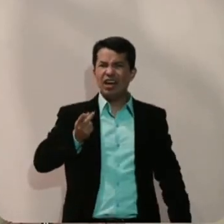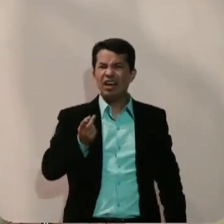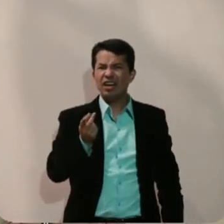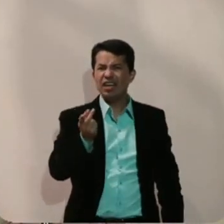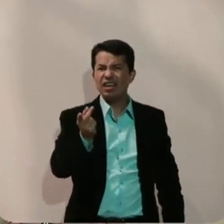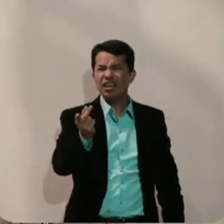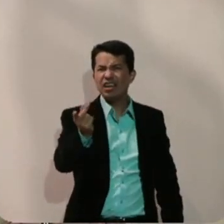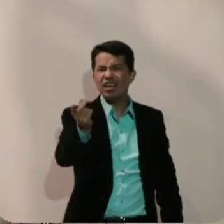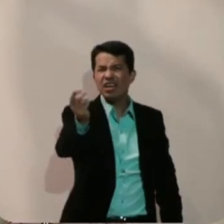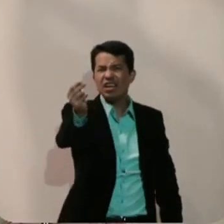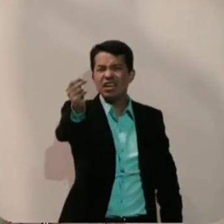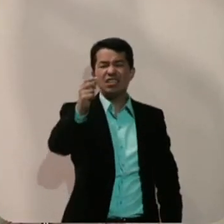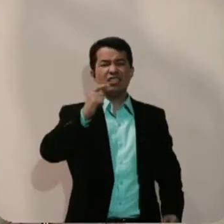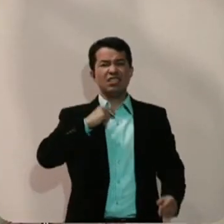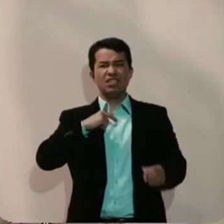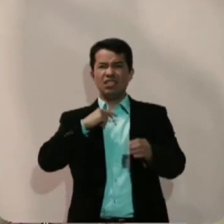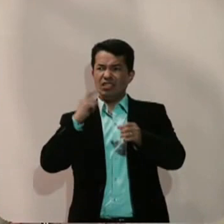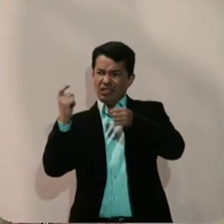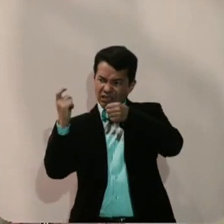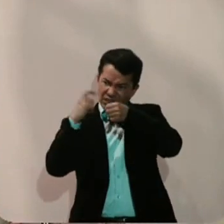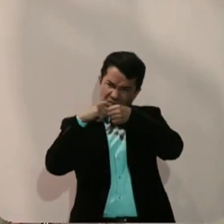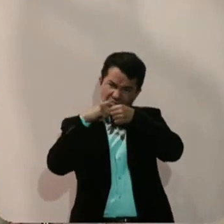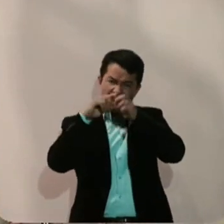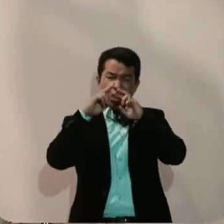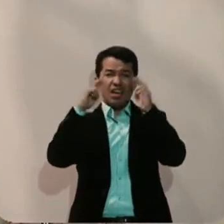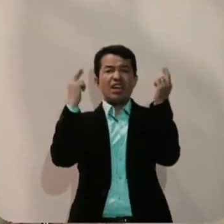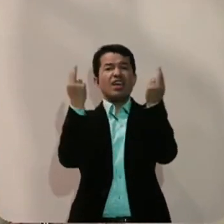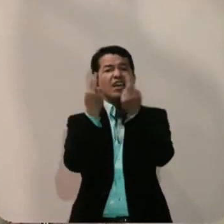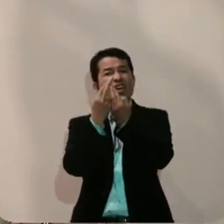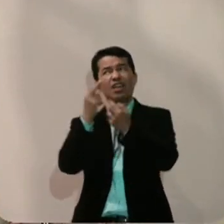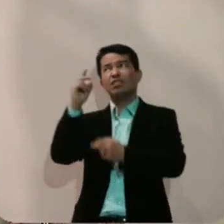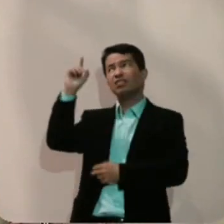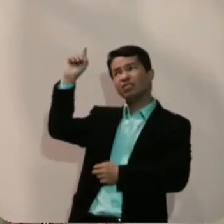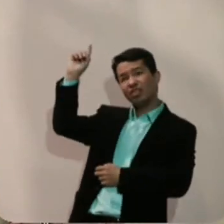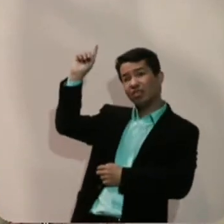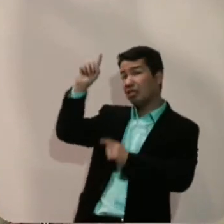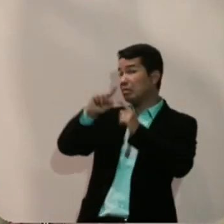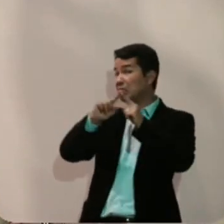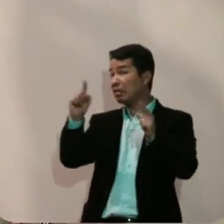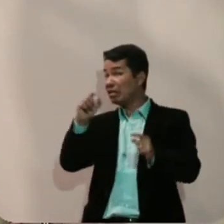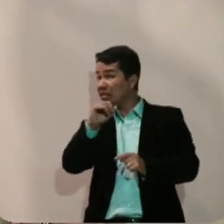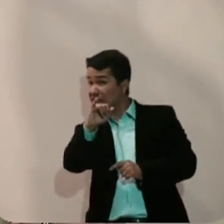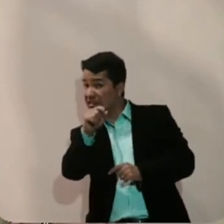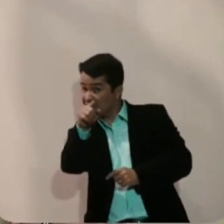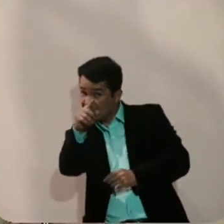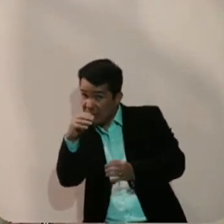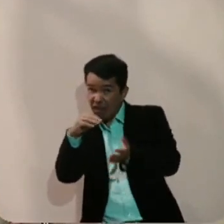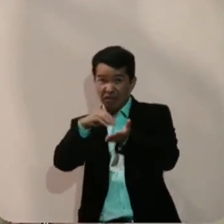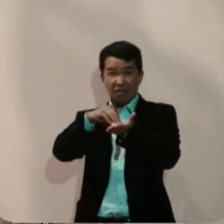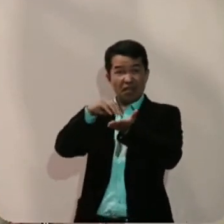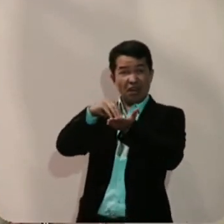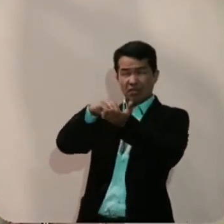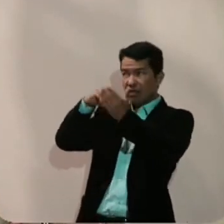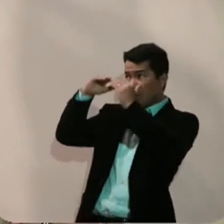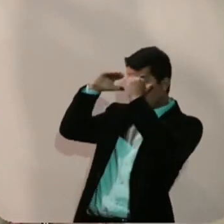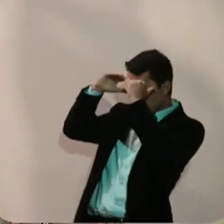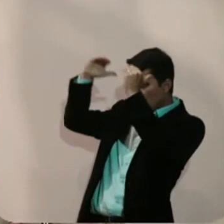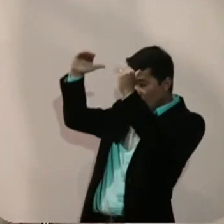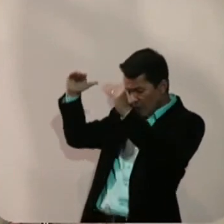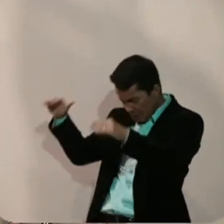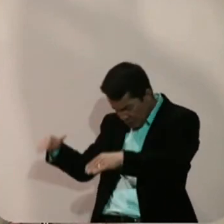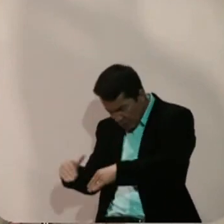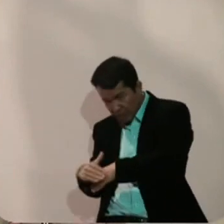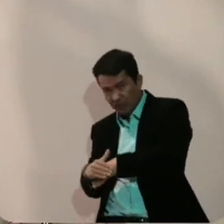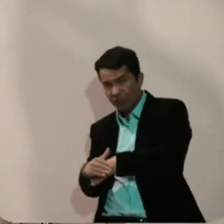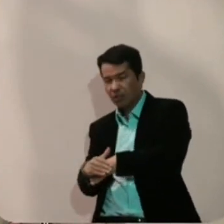se render, que parece ser vitória, na verdade é uma grande derrota. Por isso o autor de Hebreus diz assim: tenha